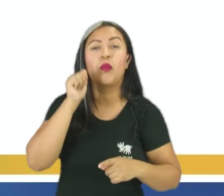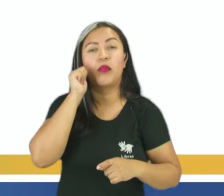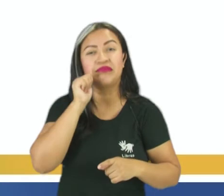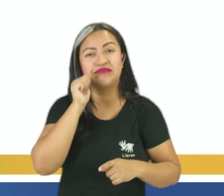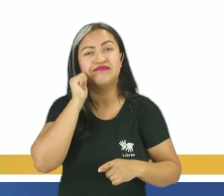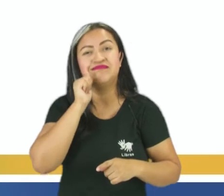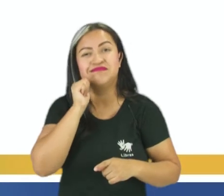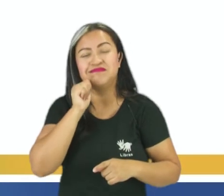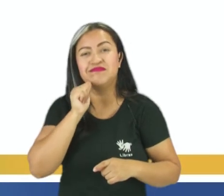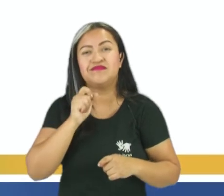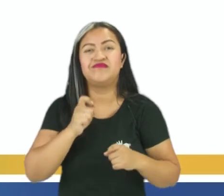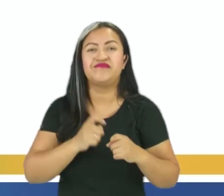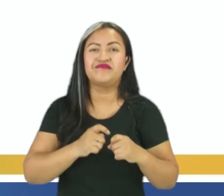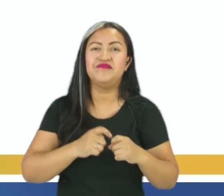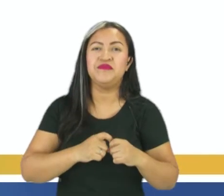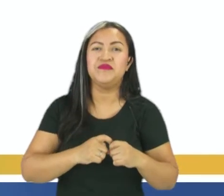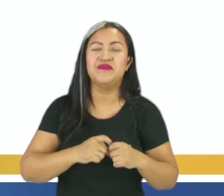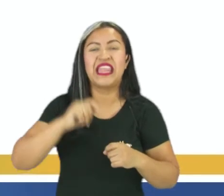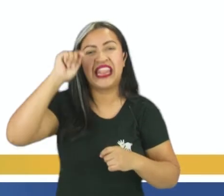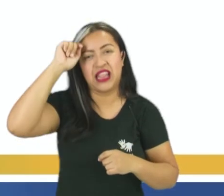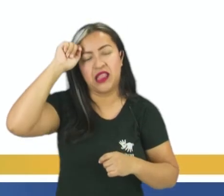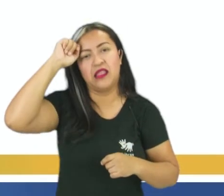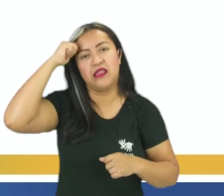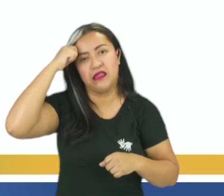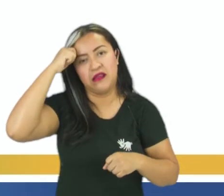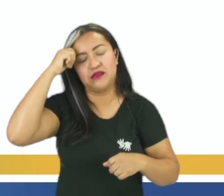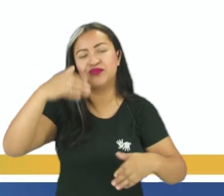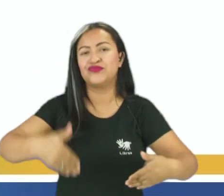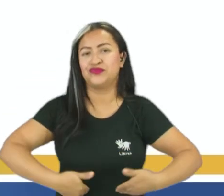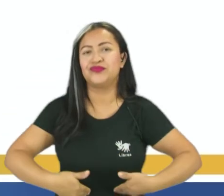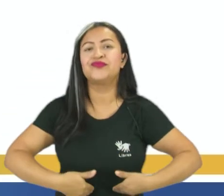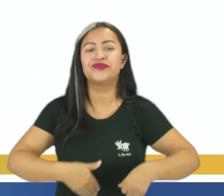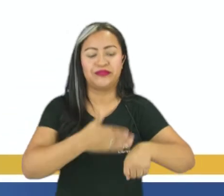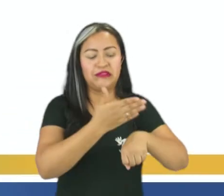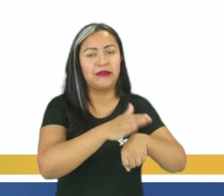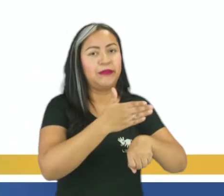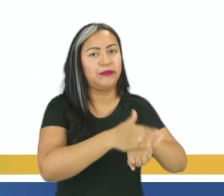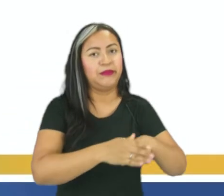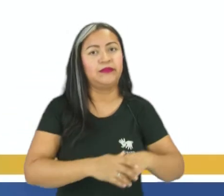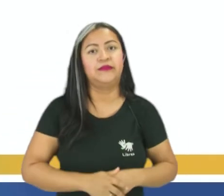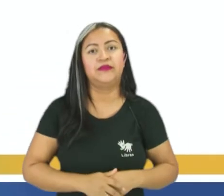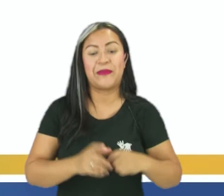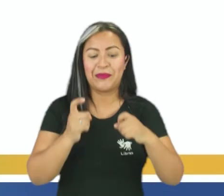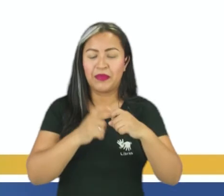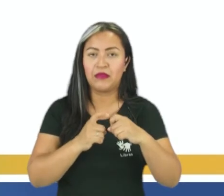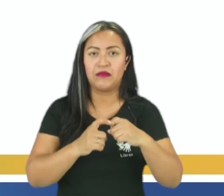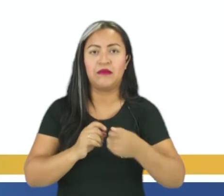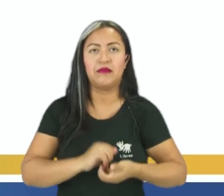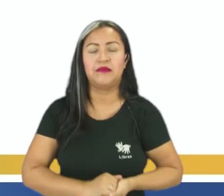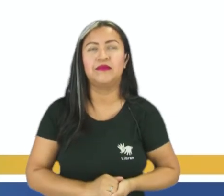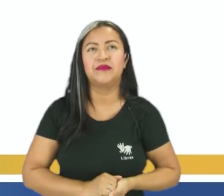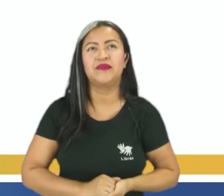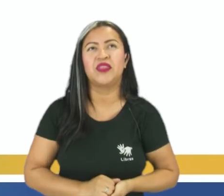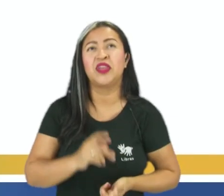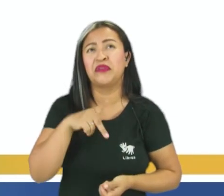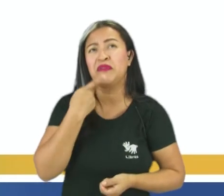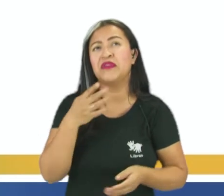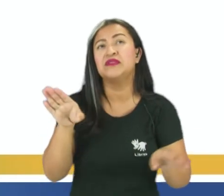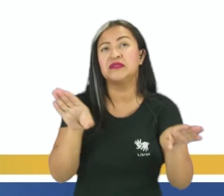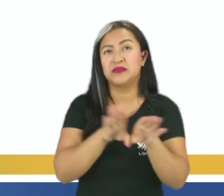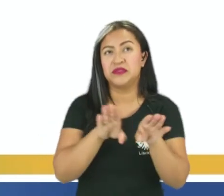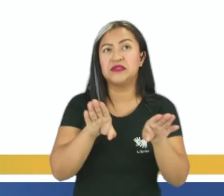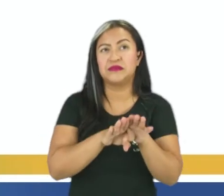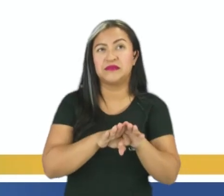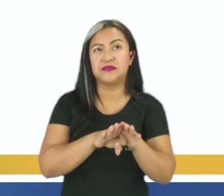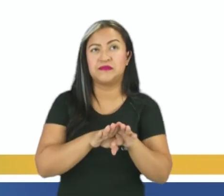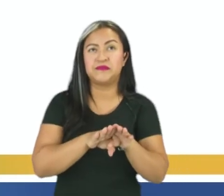de muitas mulheres, corpos negros como cobaia, tá? E aí, pessoal, a gente tem falando sobre isso também, né? A